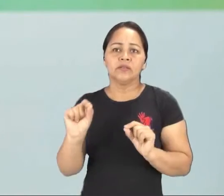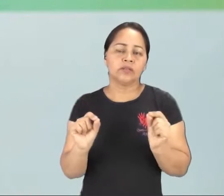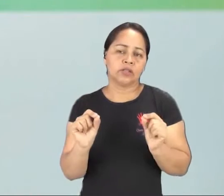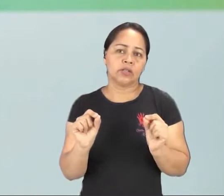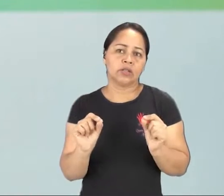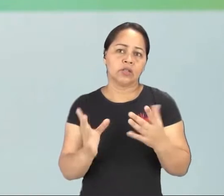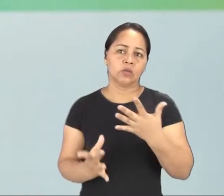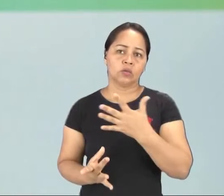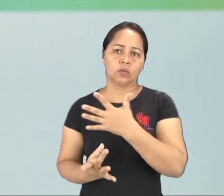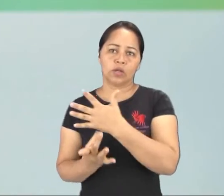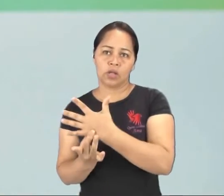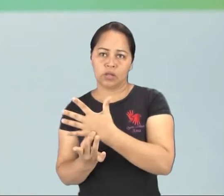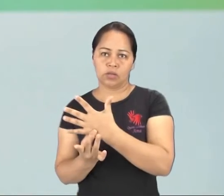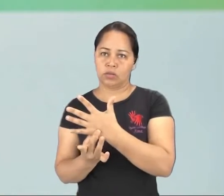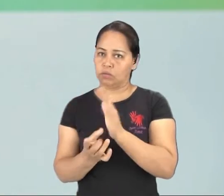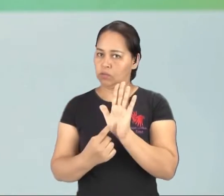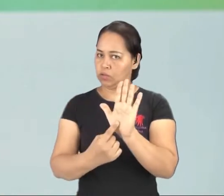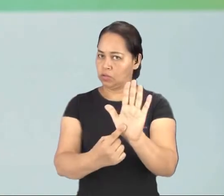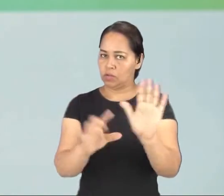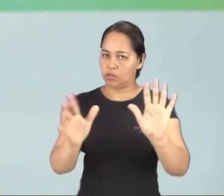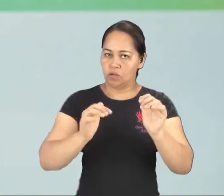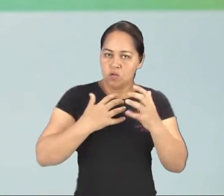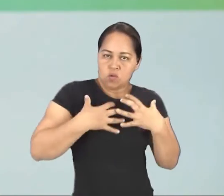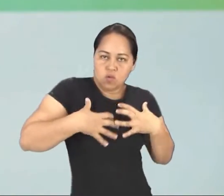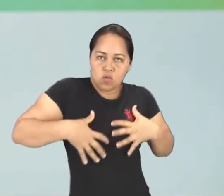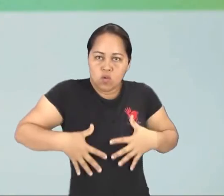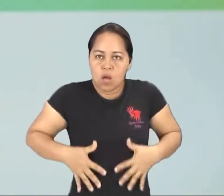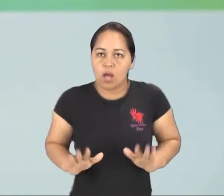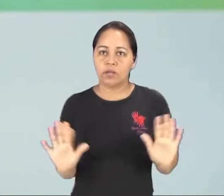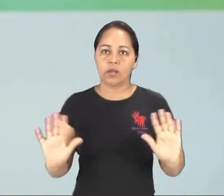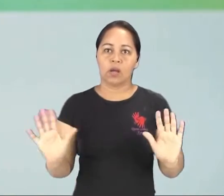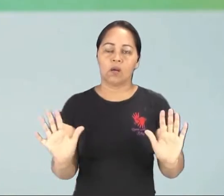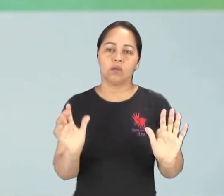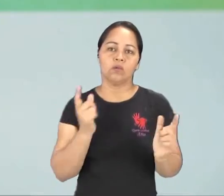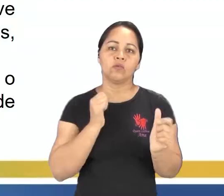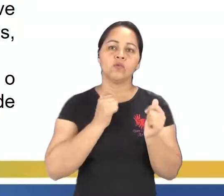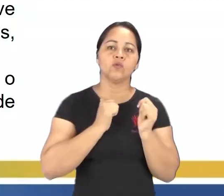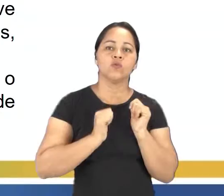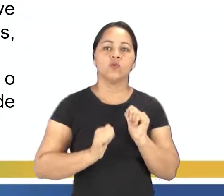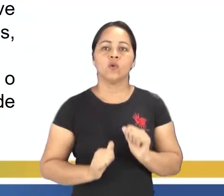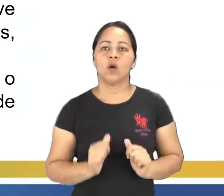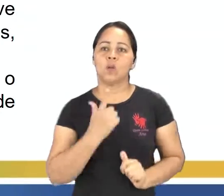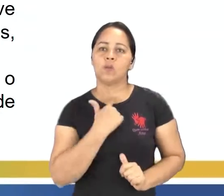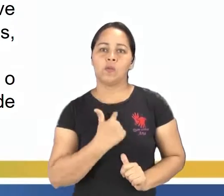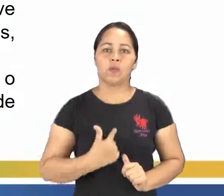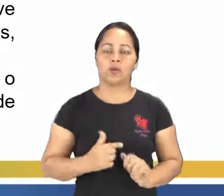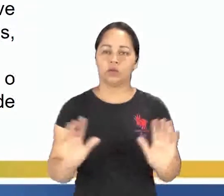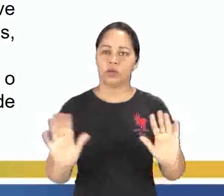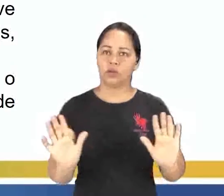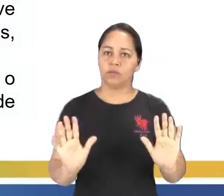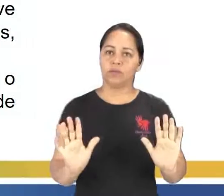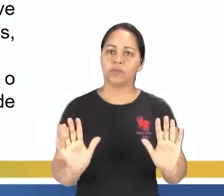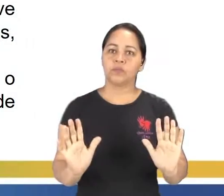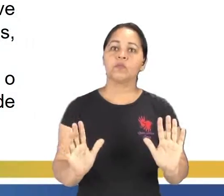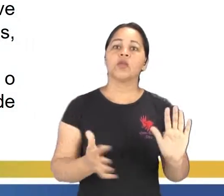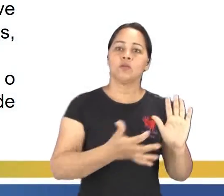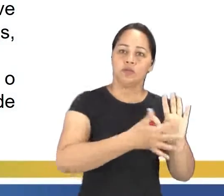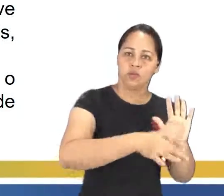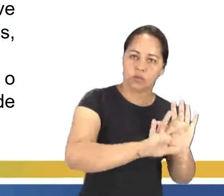assim colocados em vigência nas obras em prosa. Tá? Outra coisa que